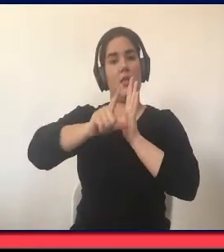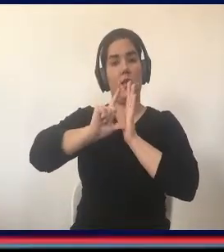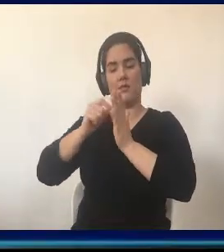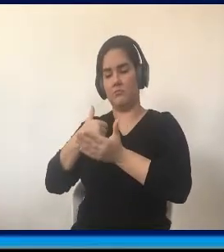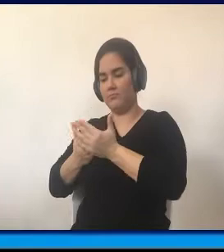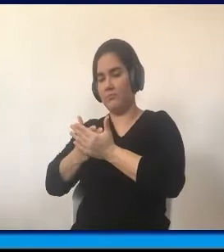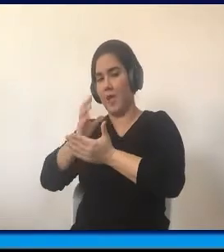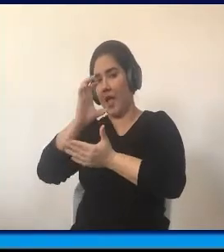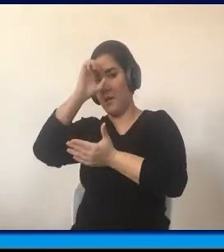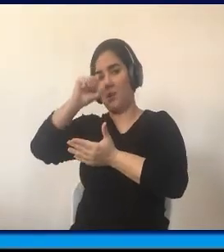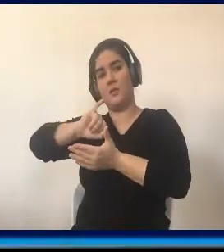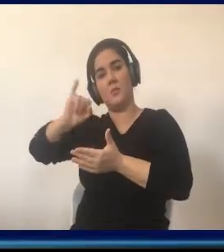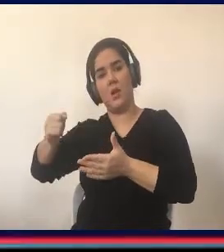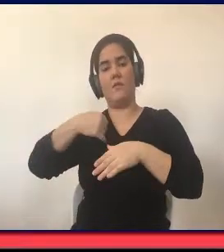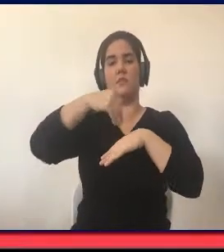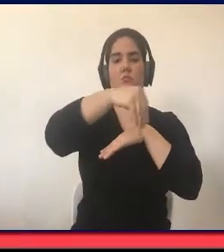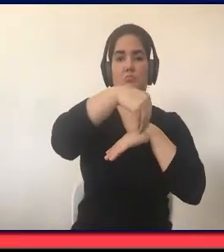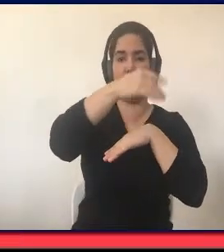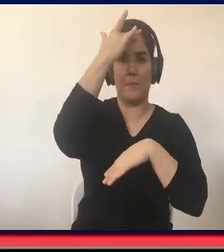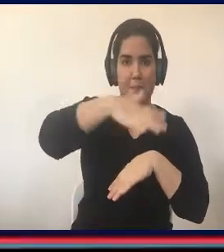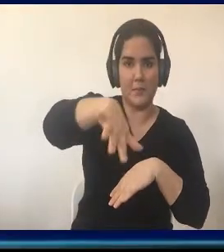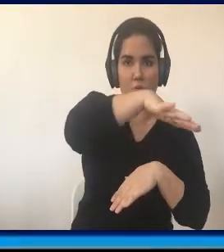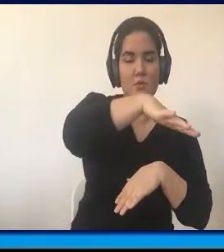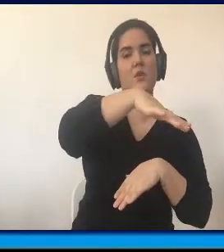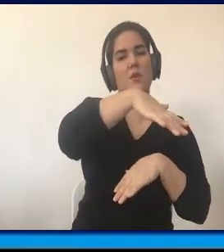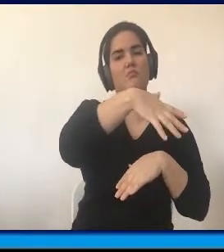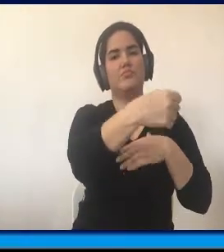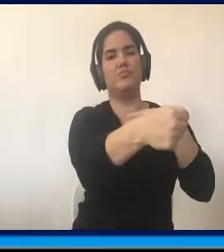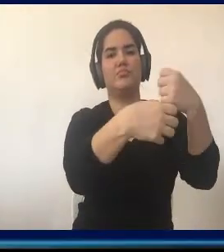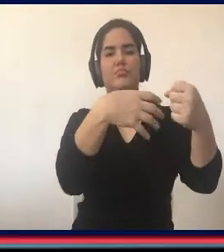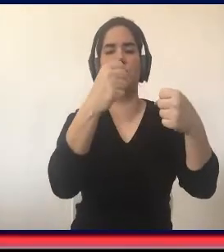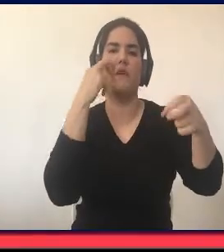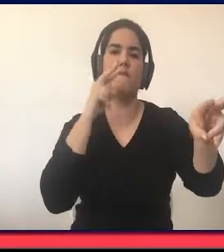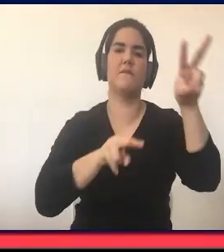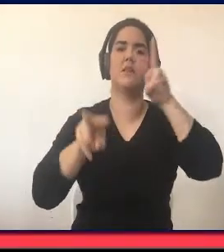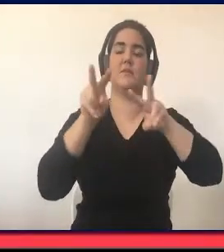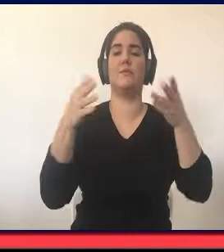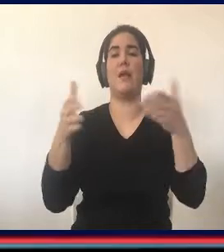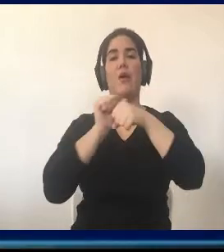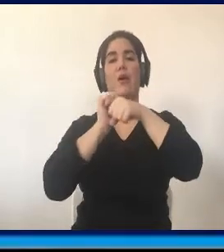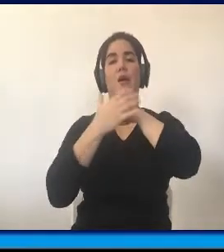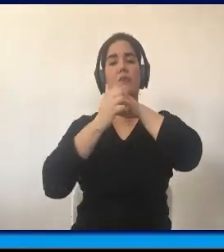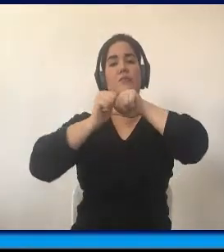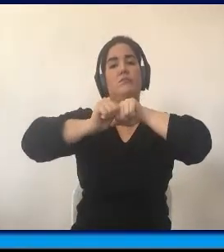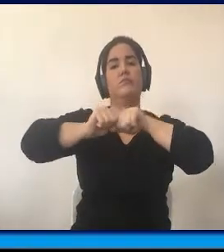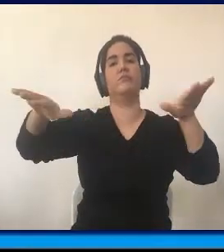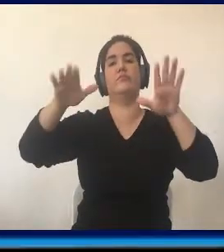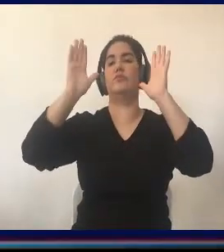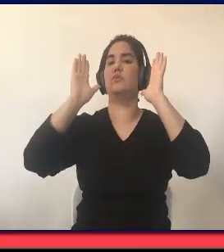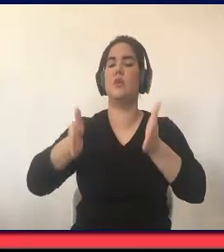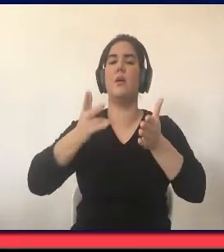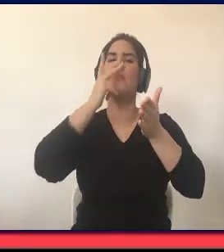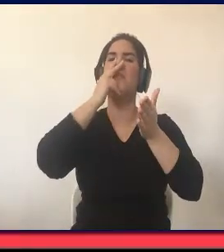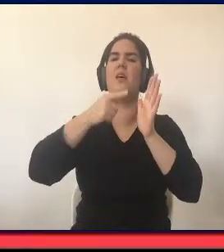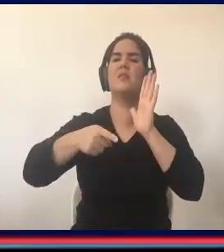eles também verem de uma outra forma. Agora a pandemia veio, ela veio de uma forma negativa para nós. Tem